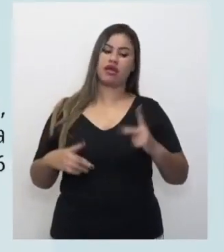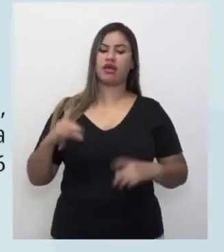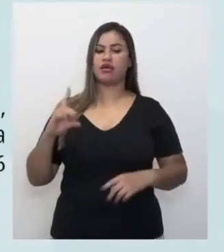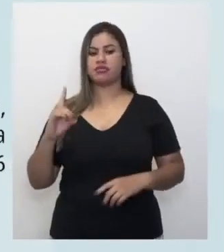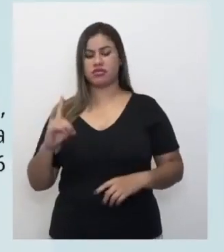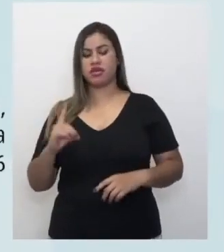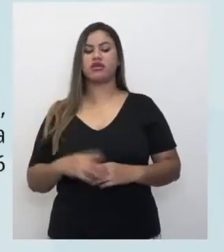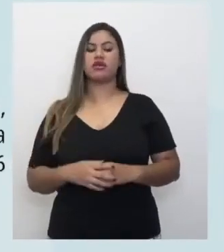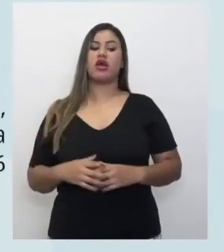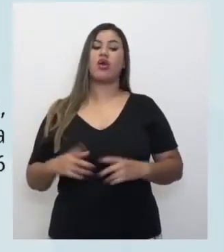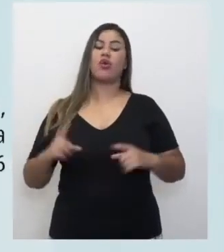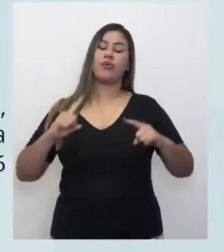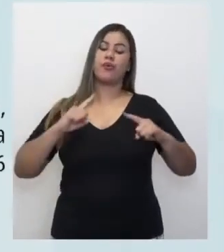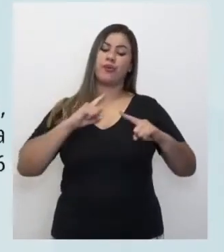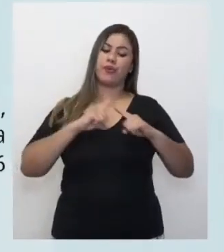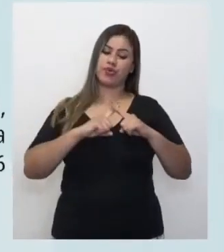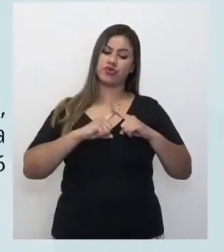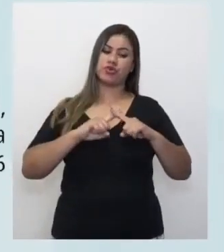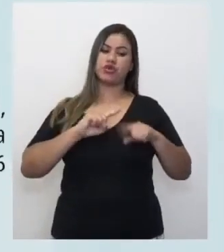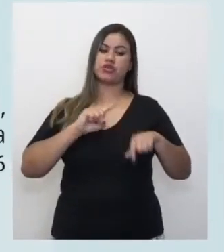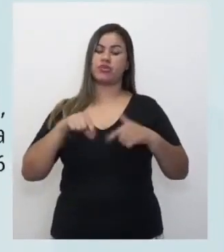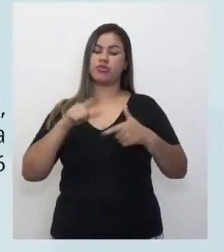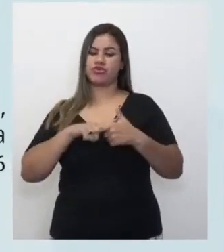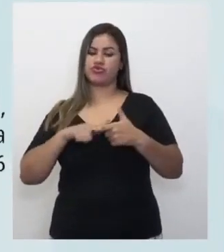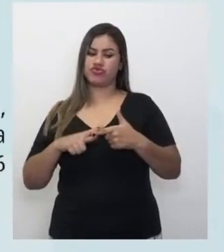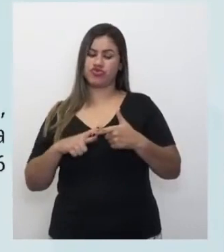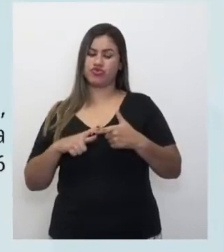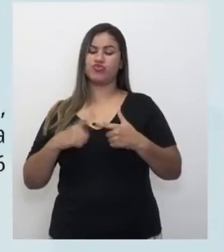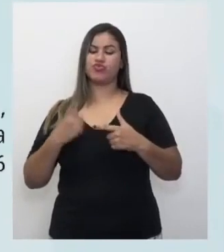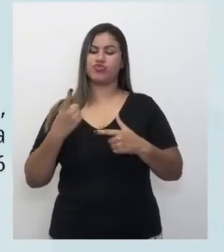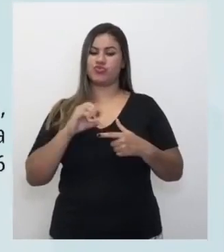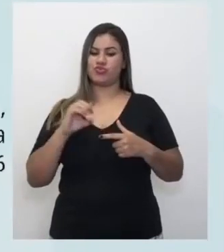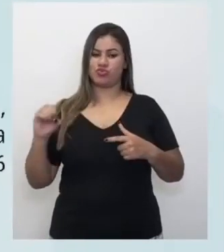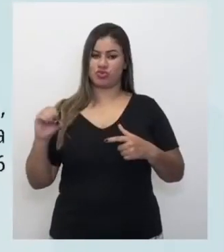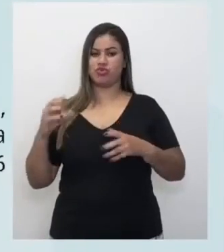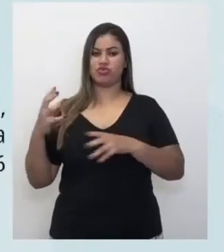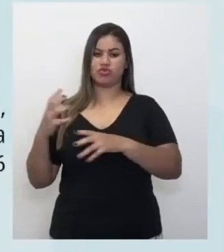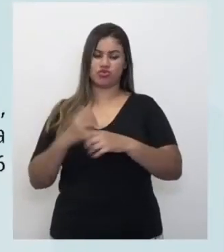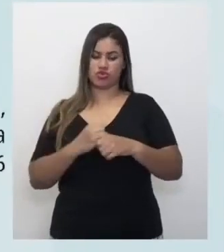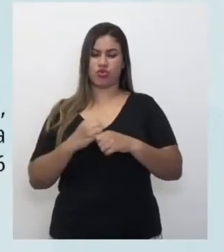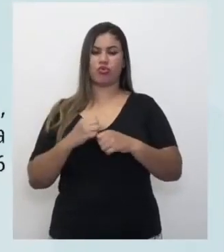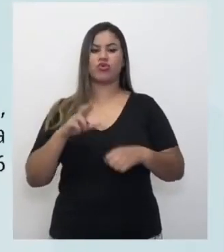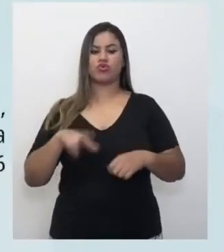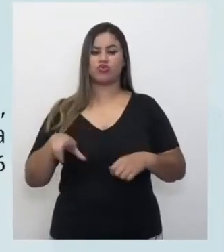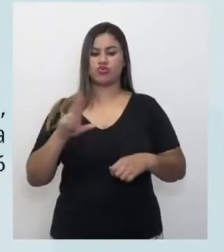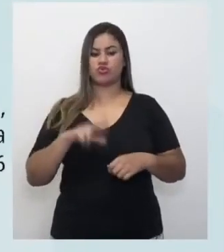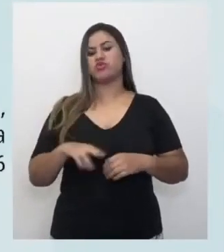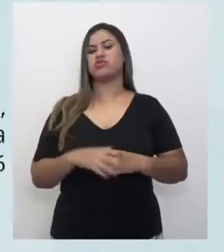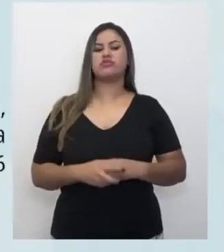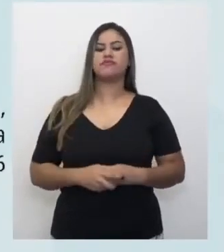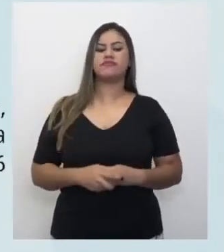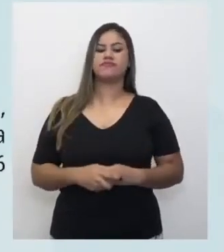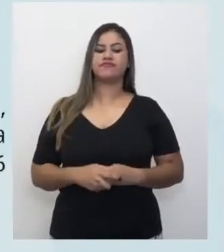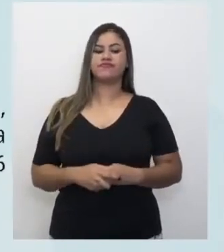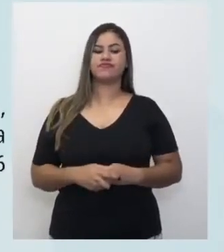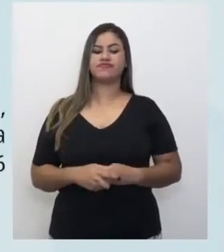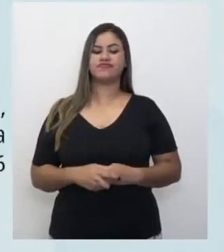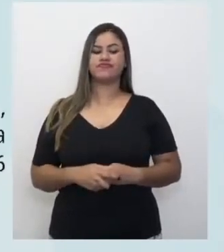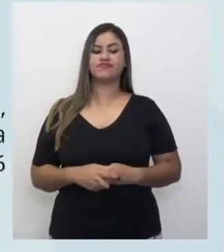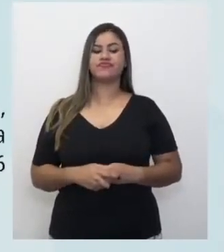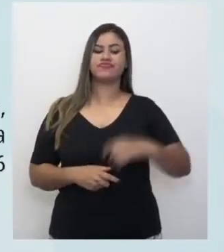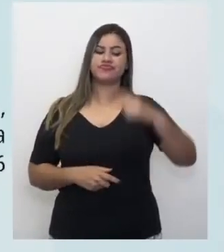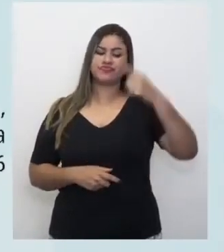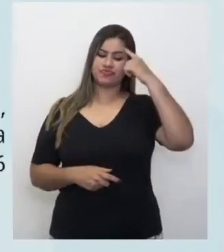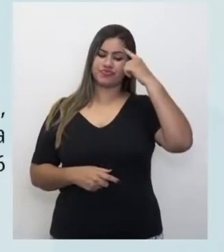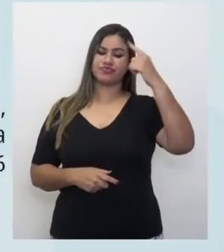vai multiplicar e depois dividir por 1000. Isso é calcular o consumo, tá? Então, vamos para o item A. Considerando que o